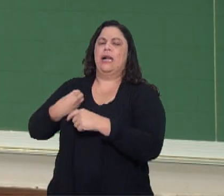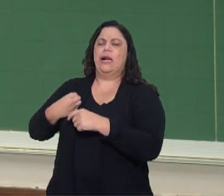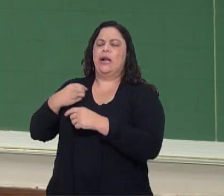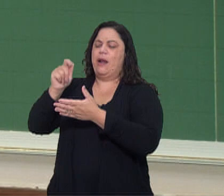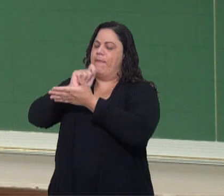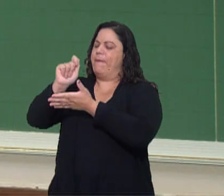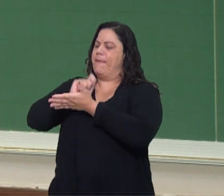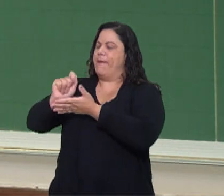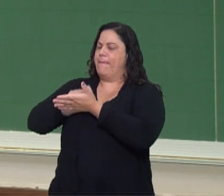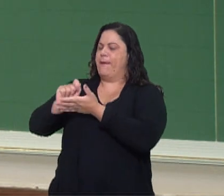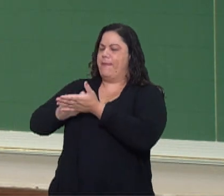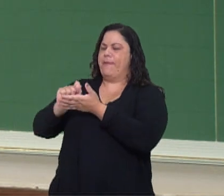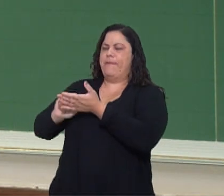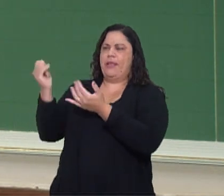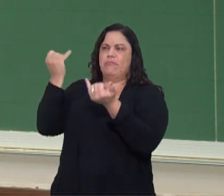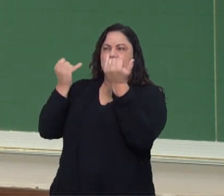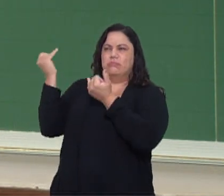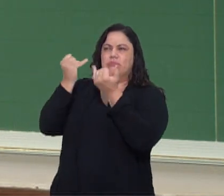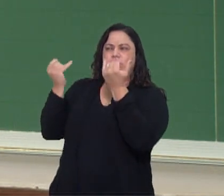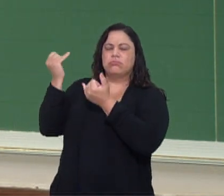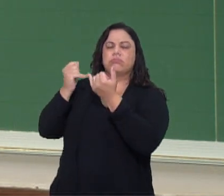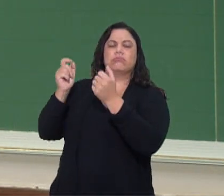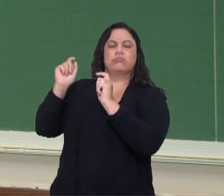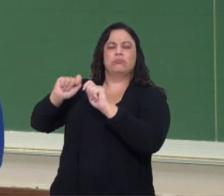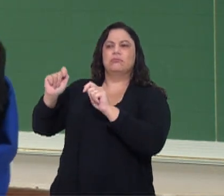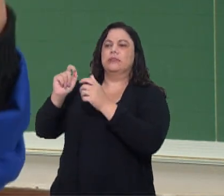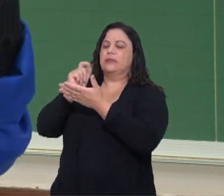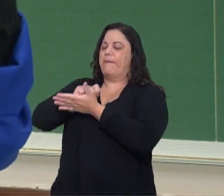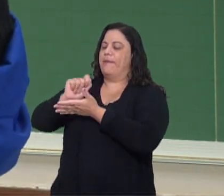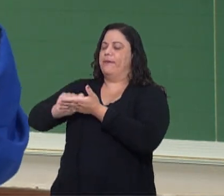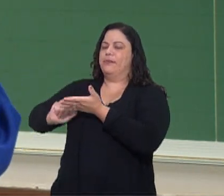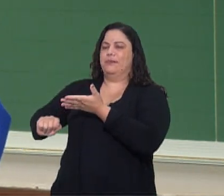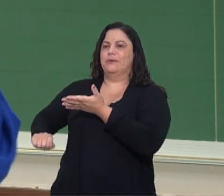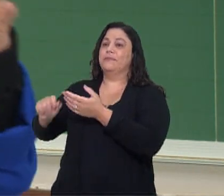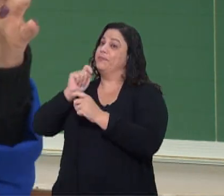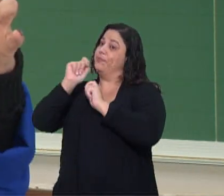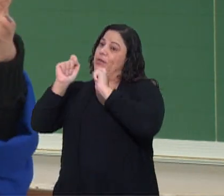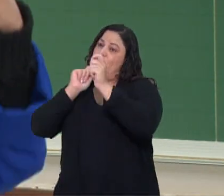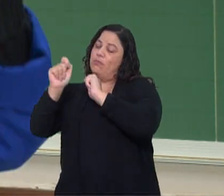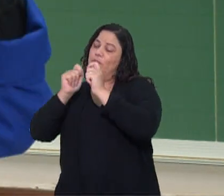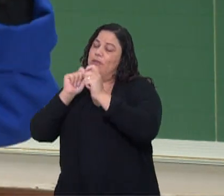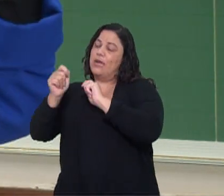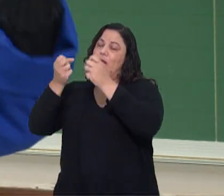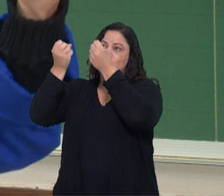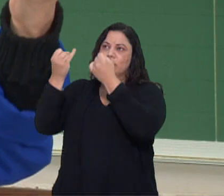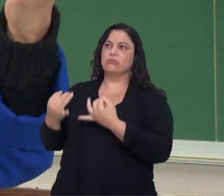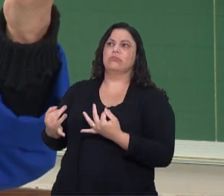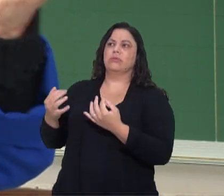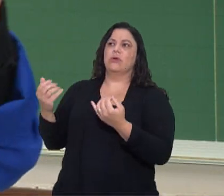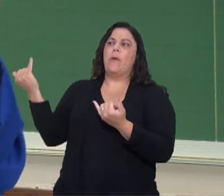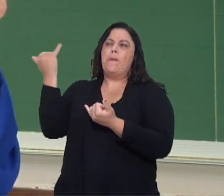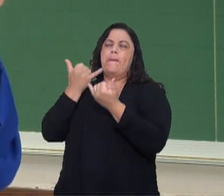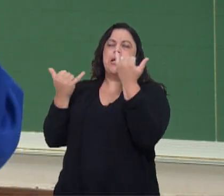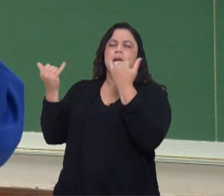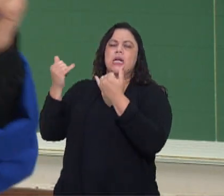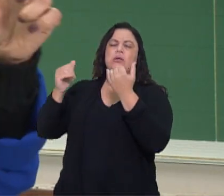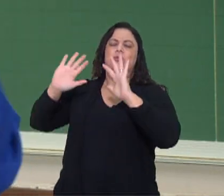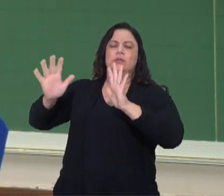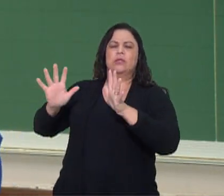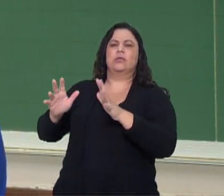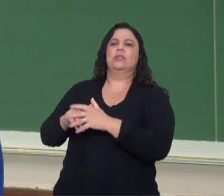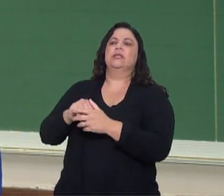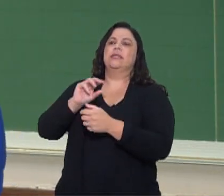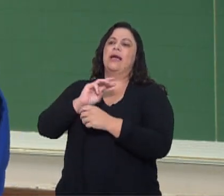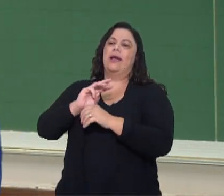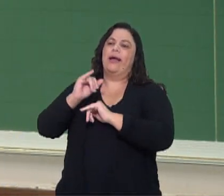coloca na notícia. E existem também, né, algumas reportagens que, ou mesmo nos comentários, é uma notícia que está na internet, embaixo